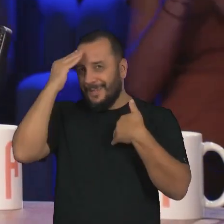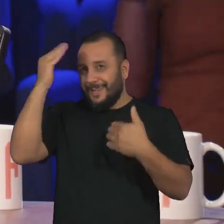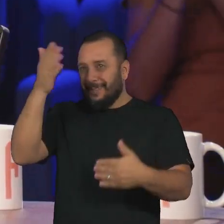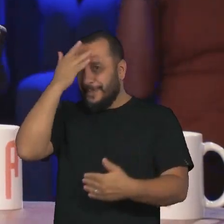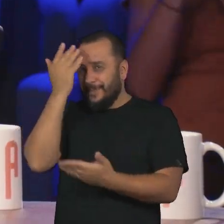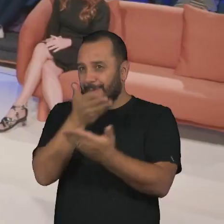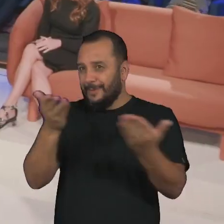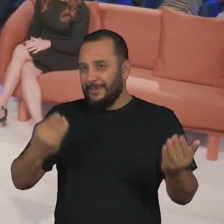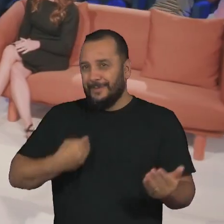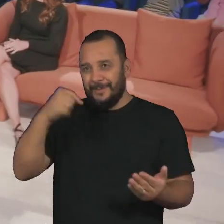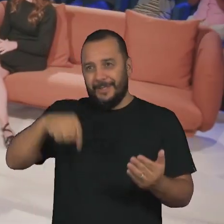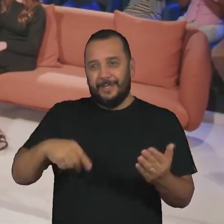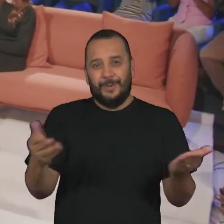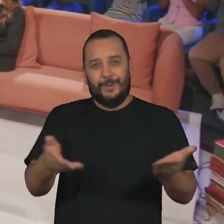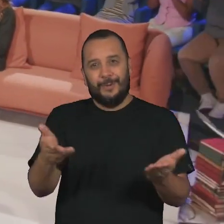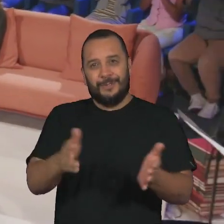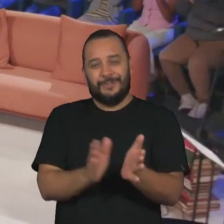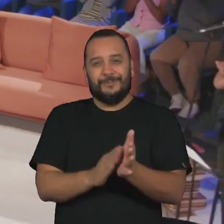aqui hoje.